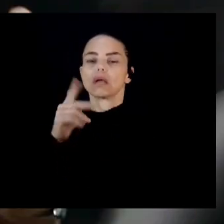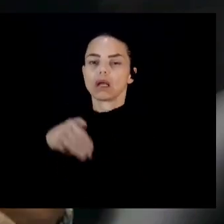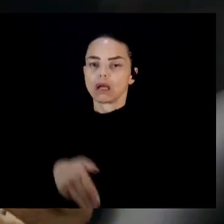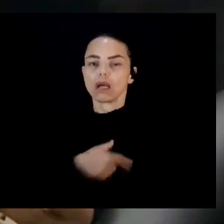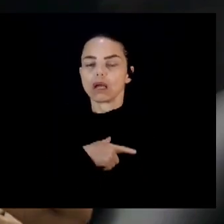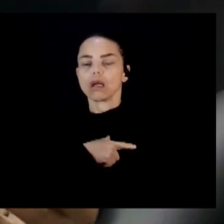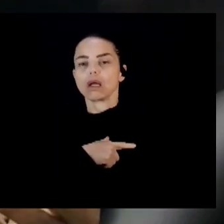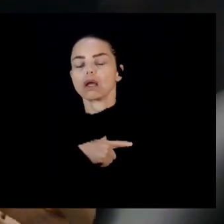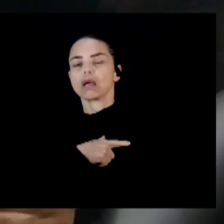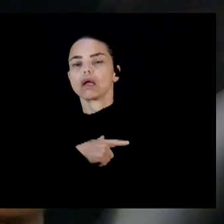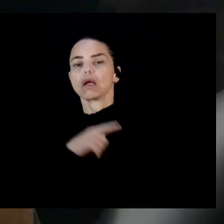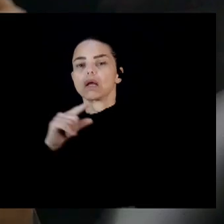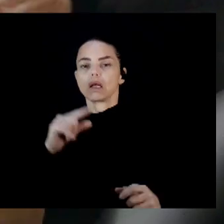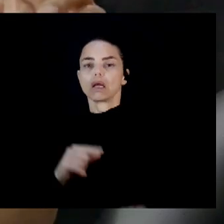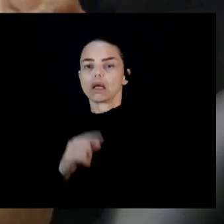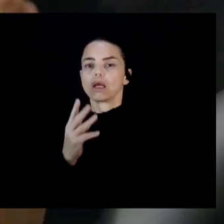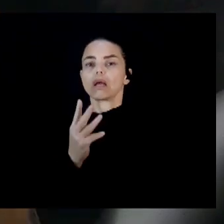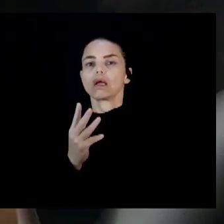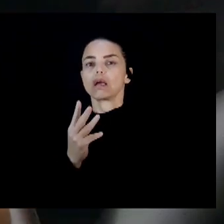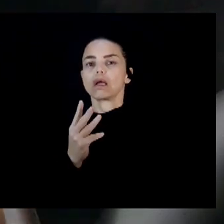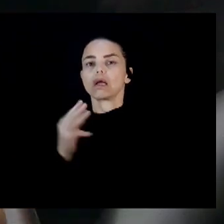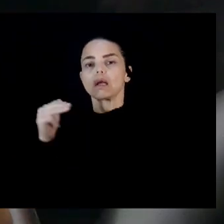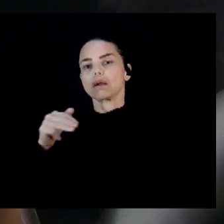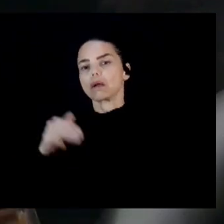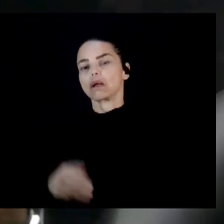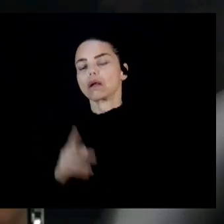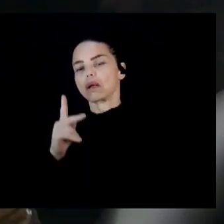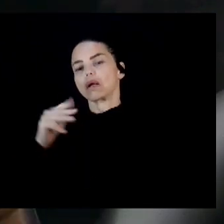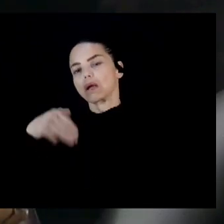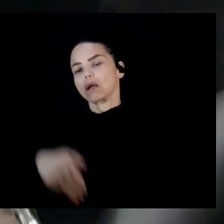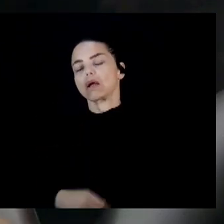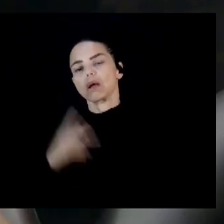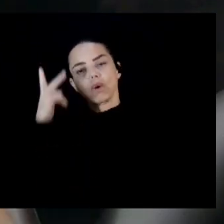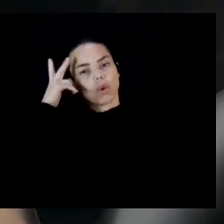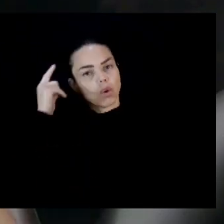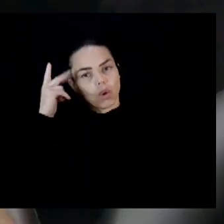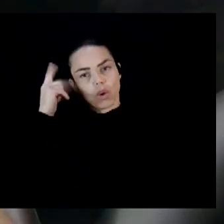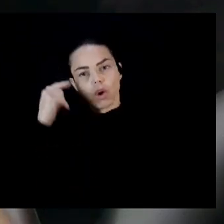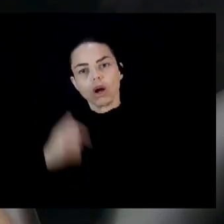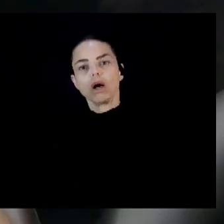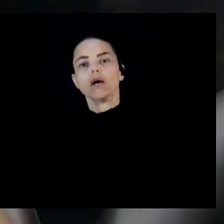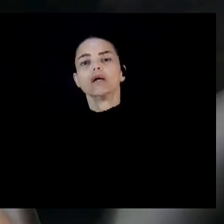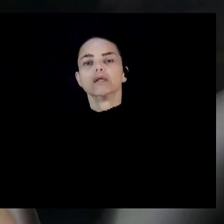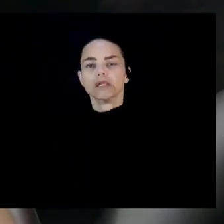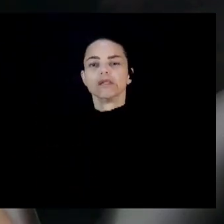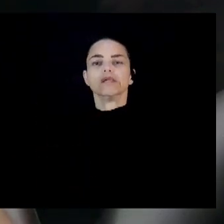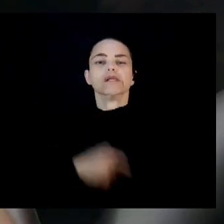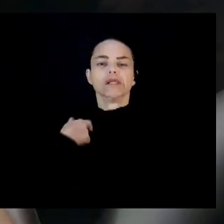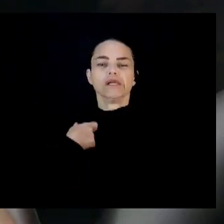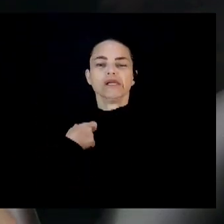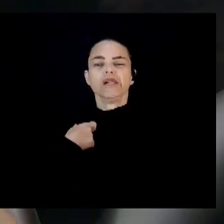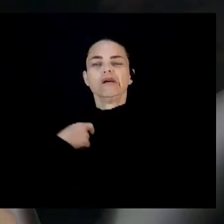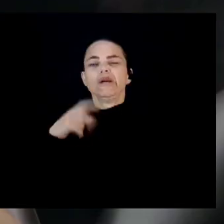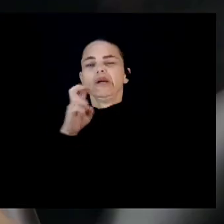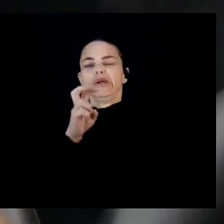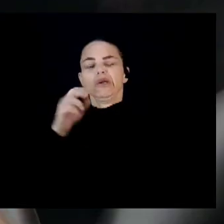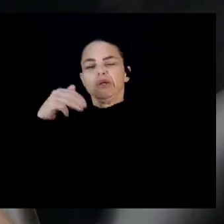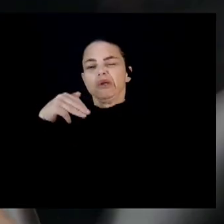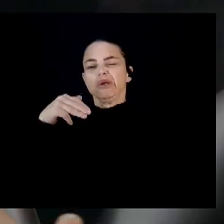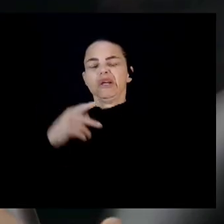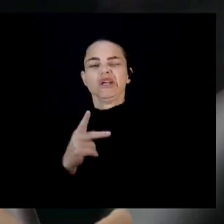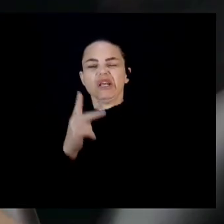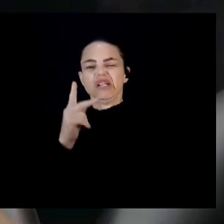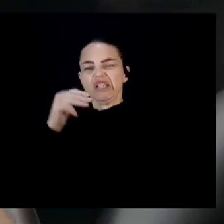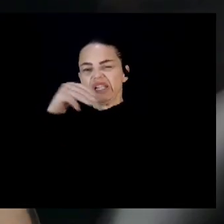abaixo de 3 minutos por quilômetro. Pessoas normais que correm de forma amadora têm um pace um pouco maior, 5 minutos por quilômetro, 6 minutos por